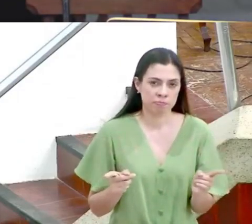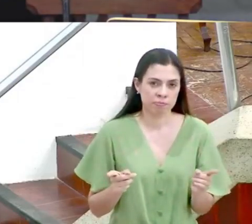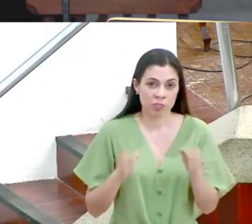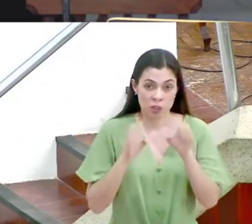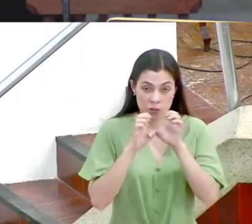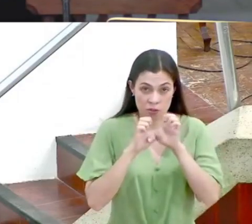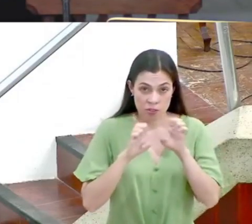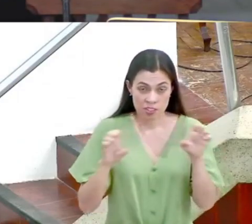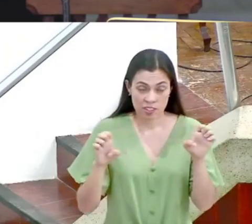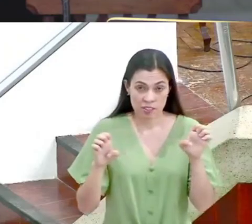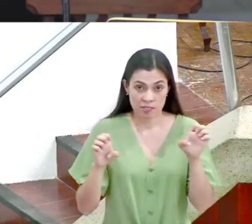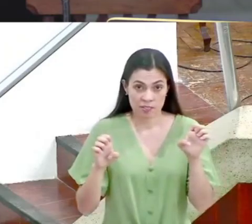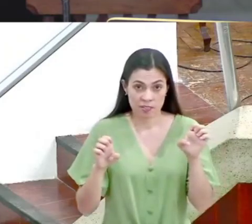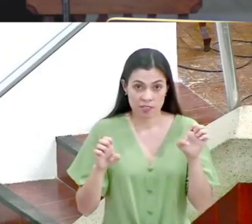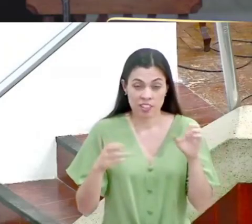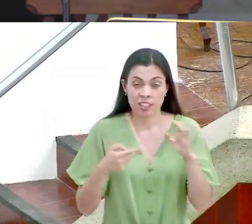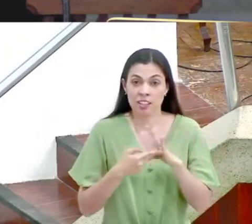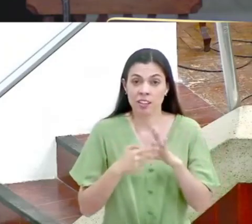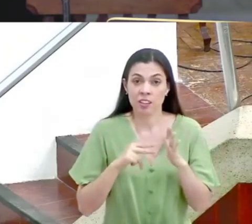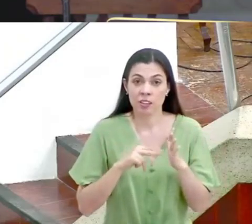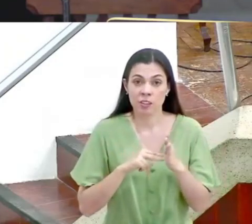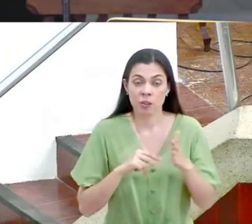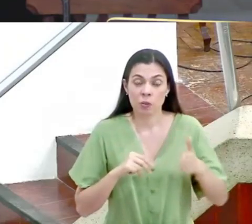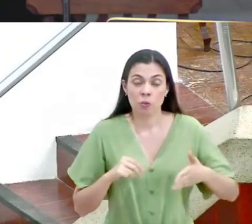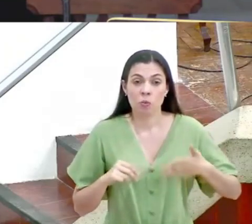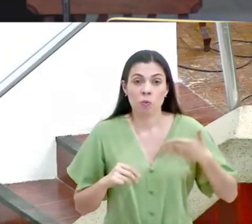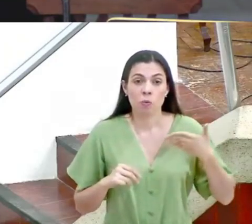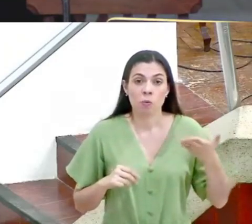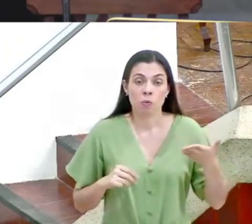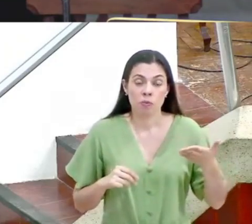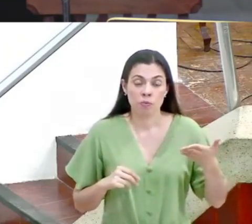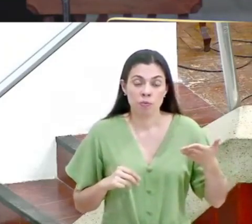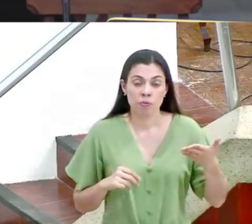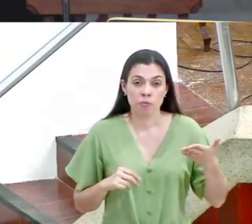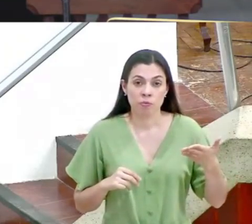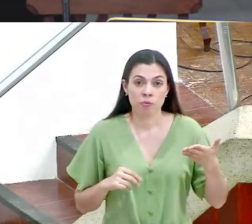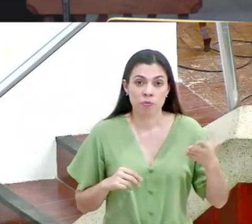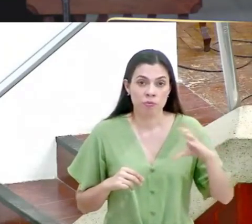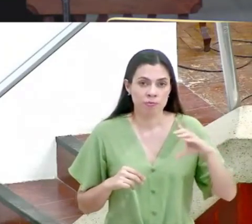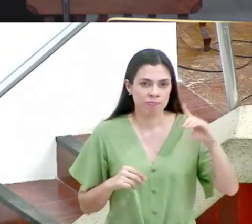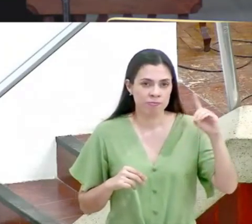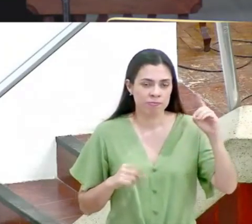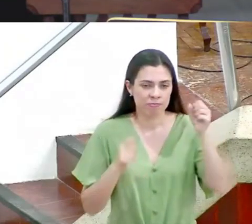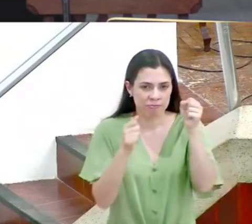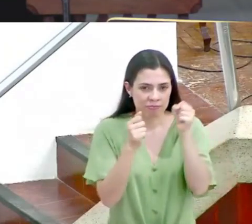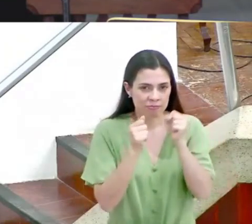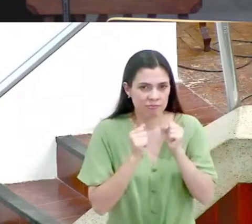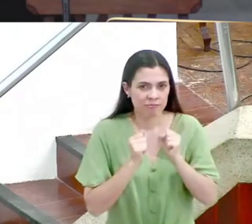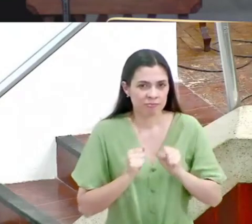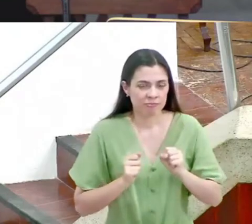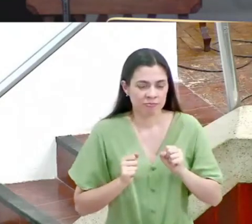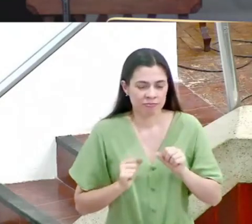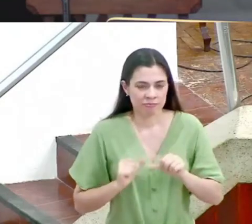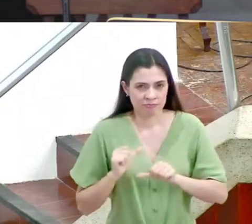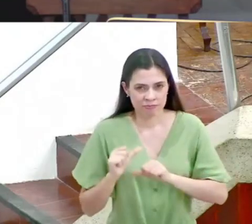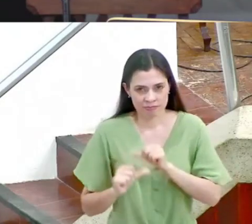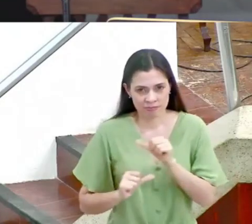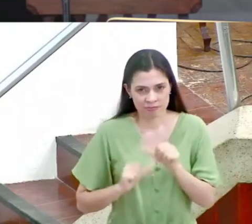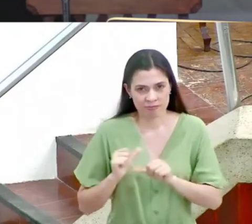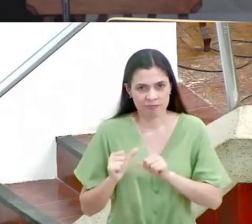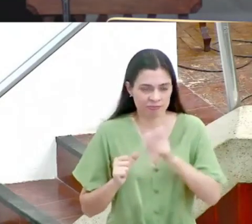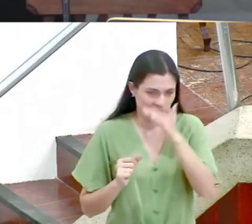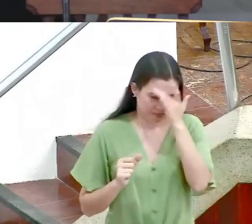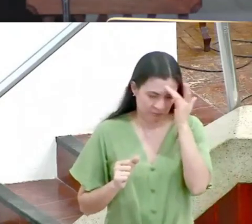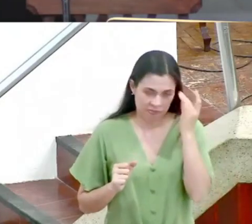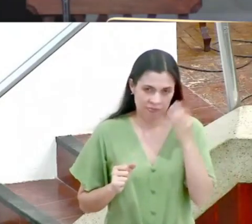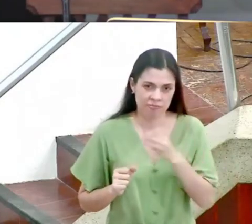é a justificação do pecador o Evangelho é o poder através do qual pecadores ao crer